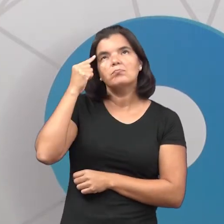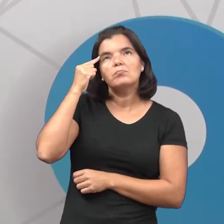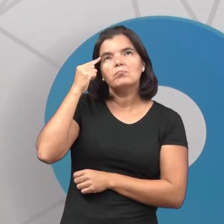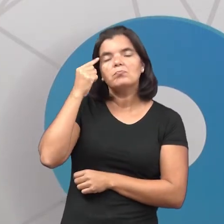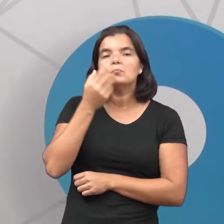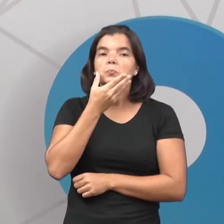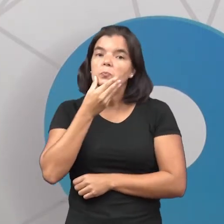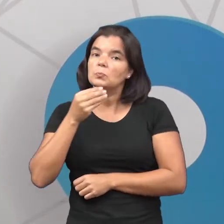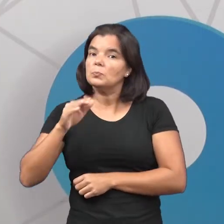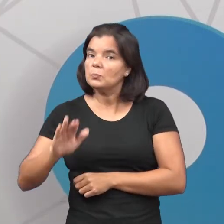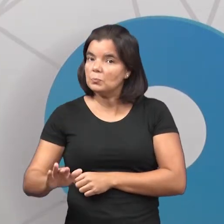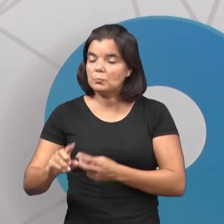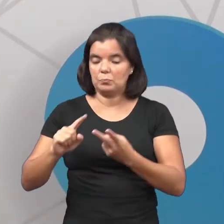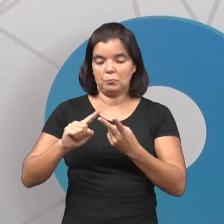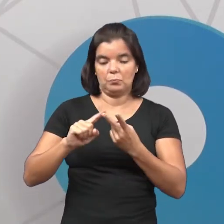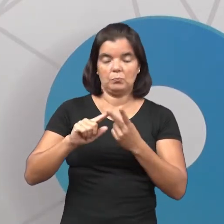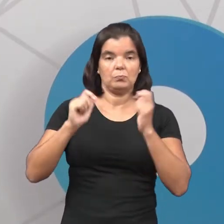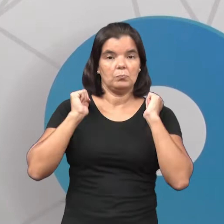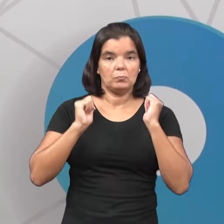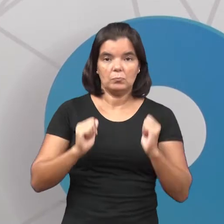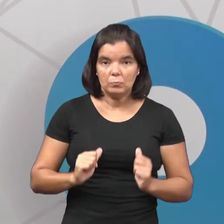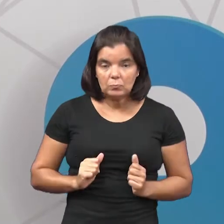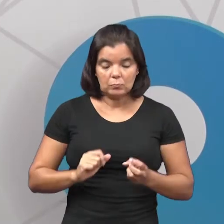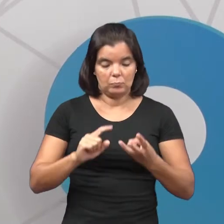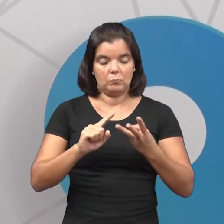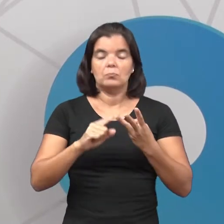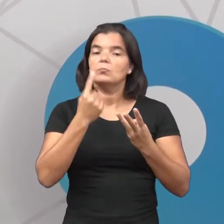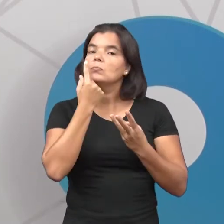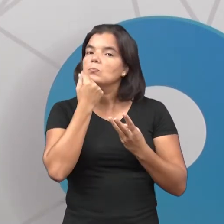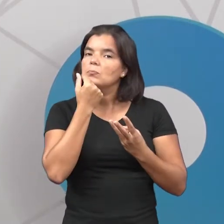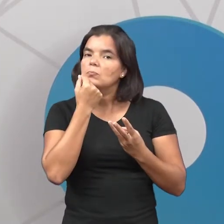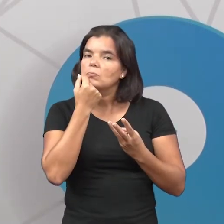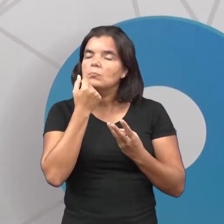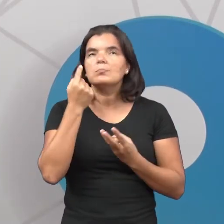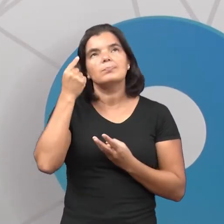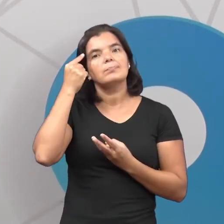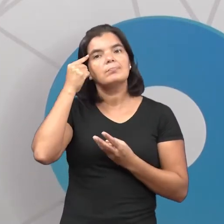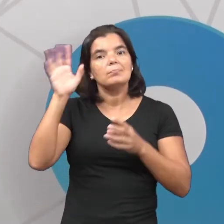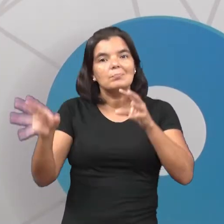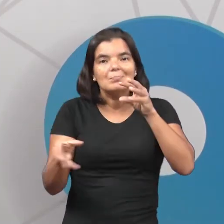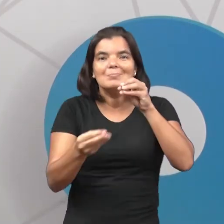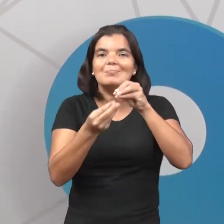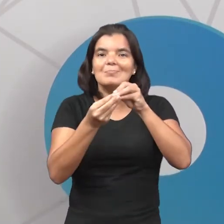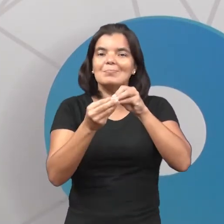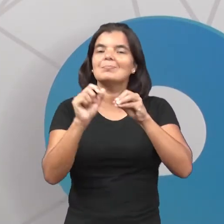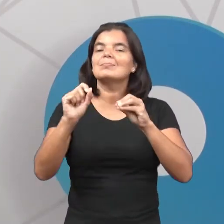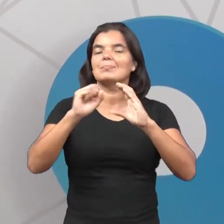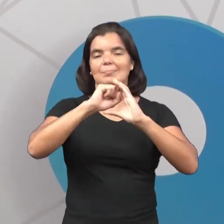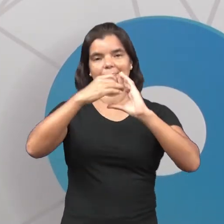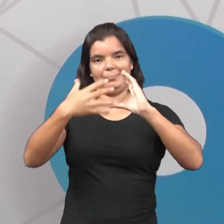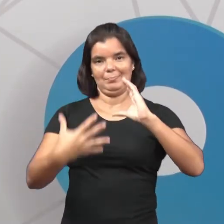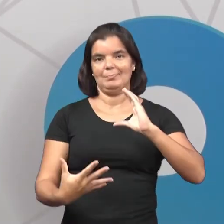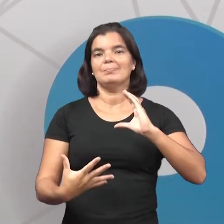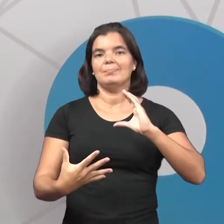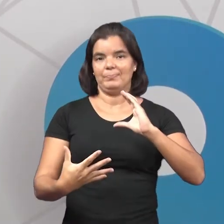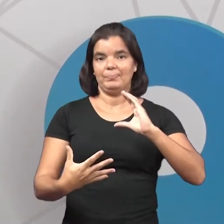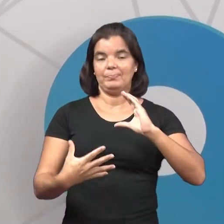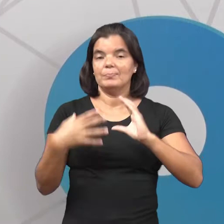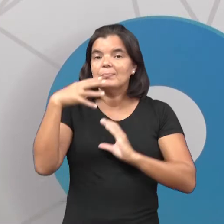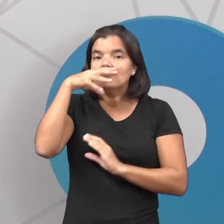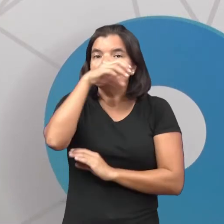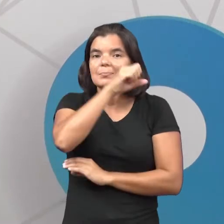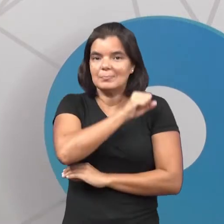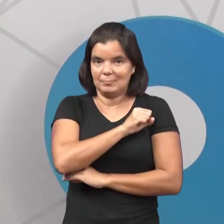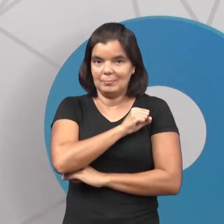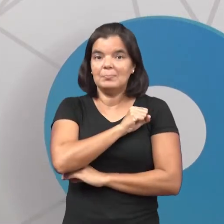idealizou o garoto, a mochila e o lápis, você atribuiu características a eles, que